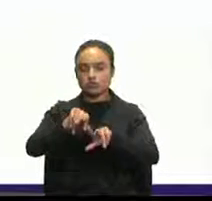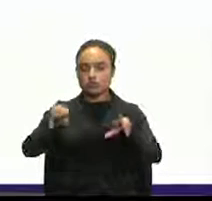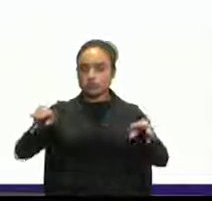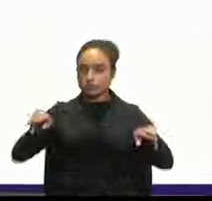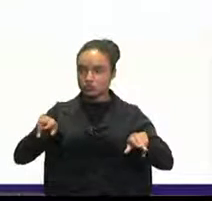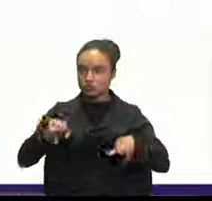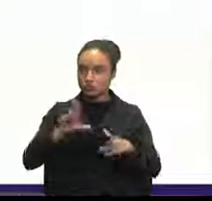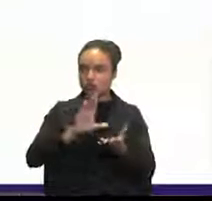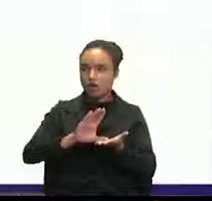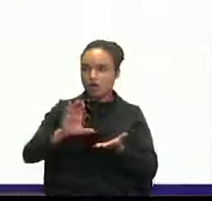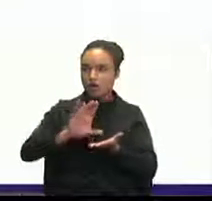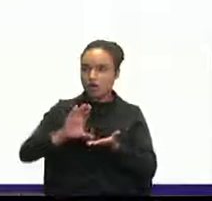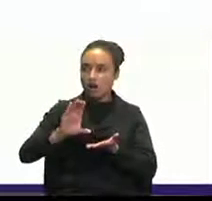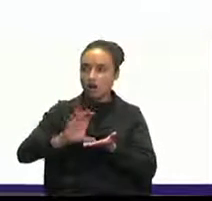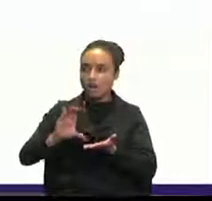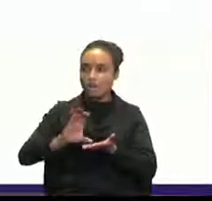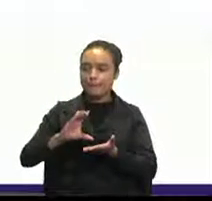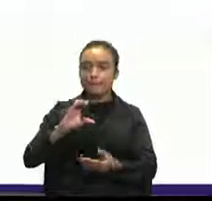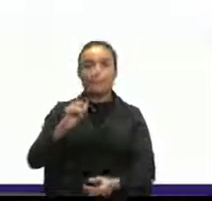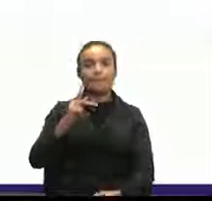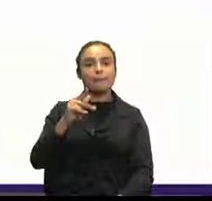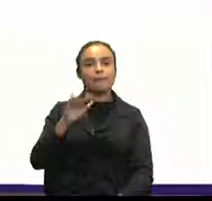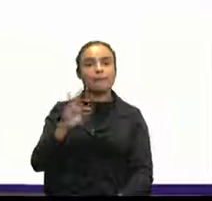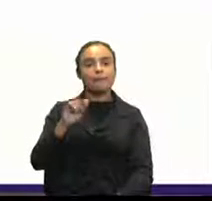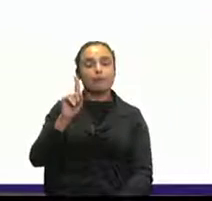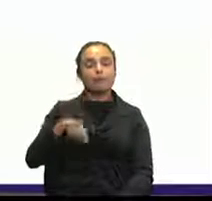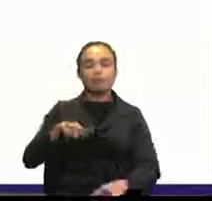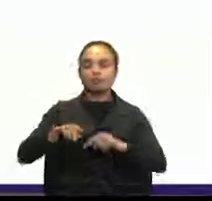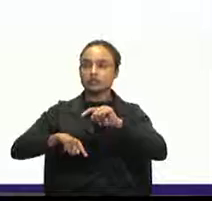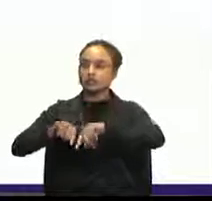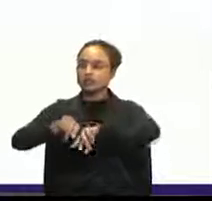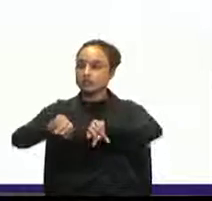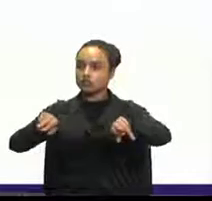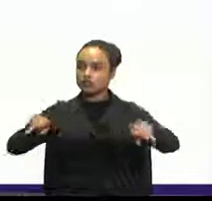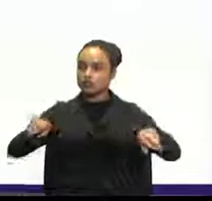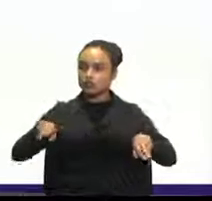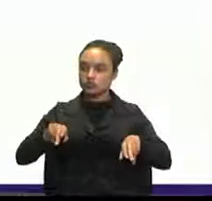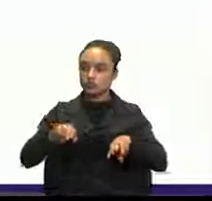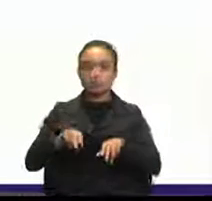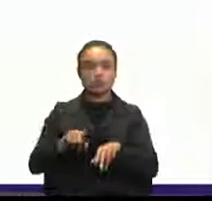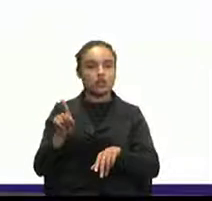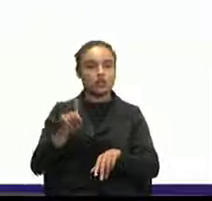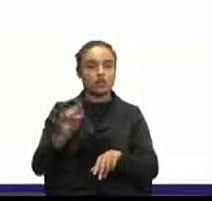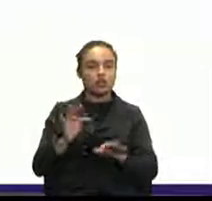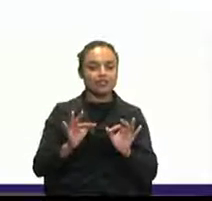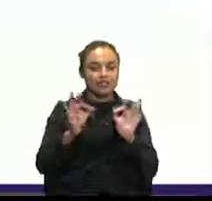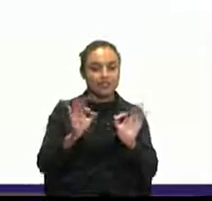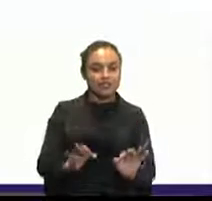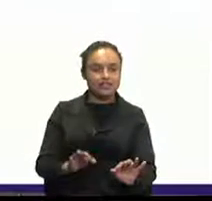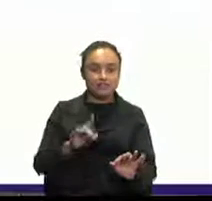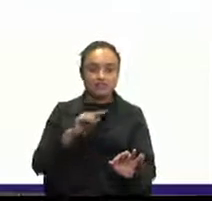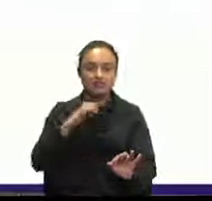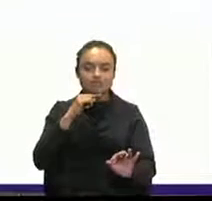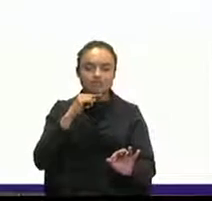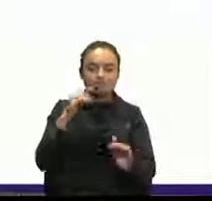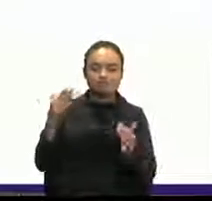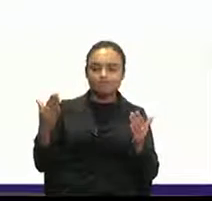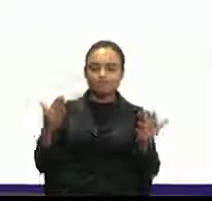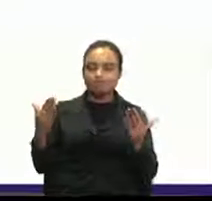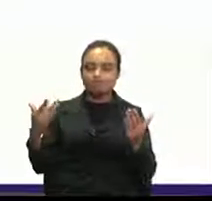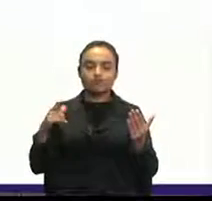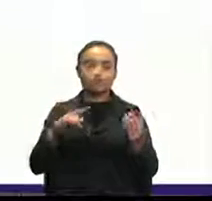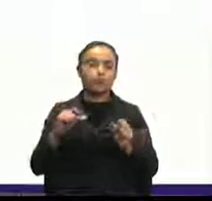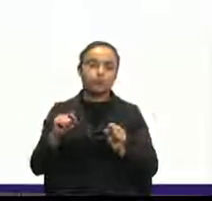presente que terão efeitos no futuro e por isso é um ambiente de incerteza o que gera o risco